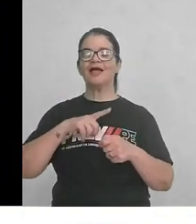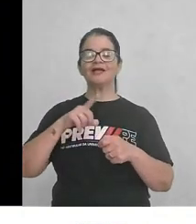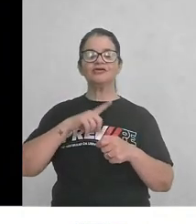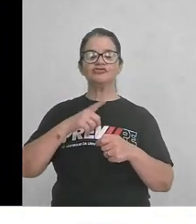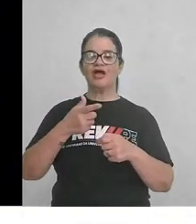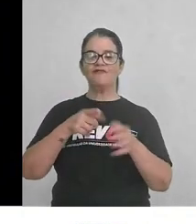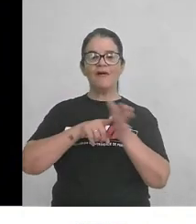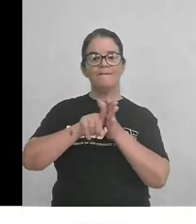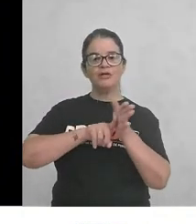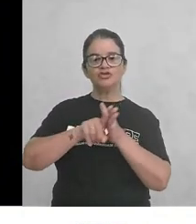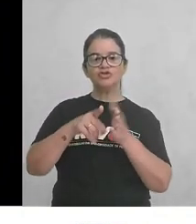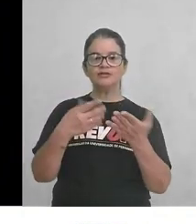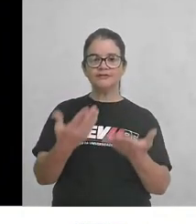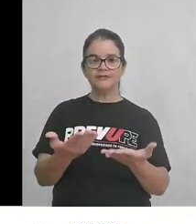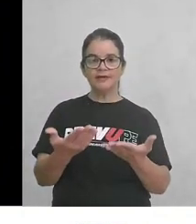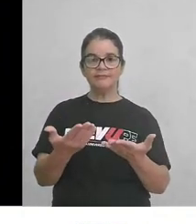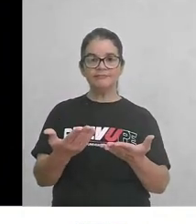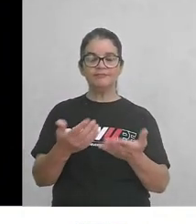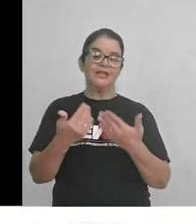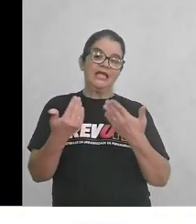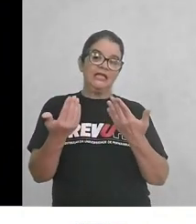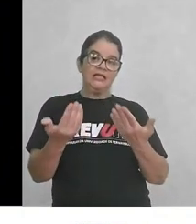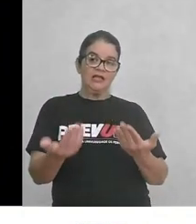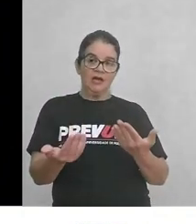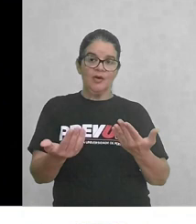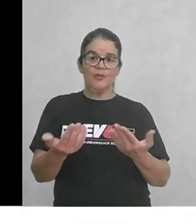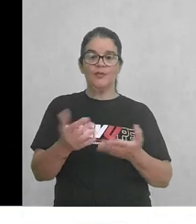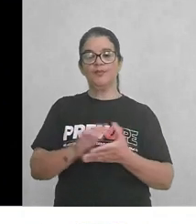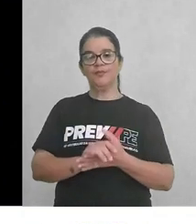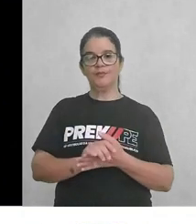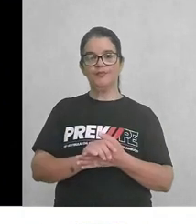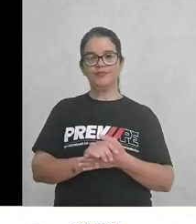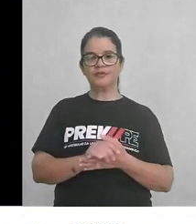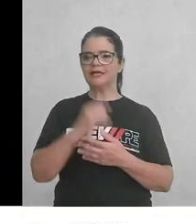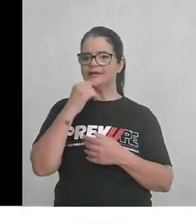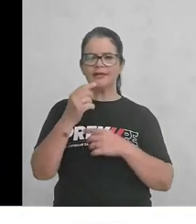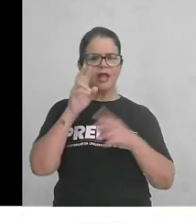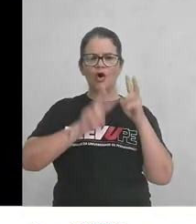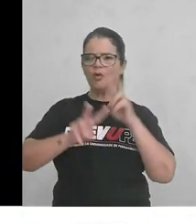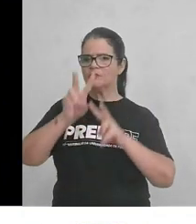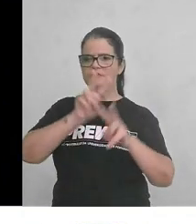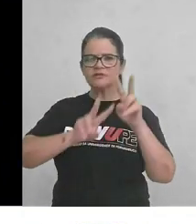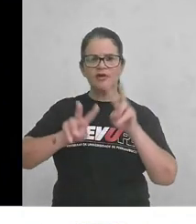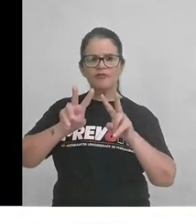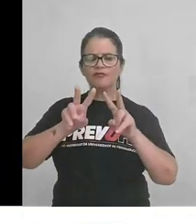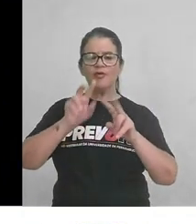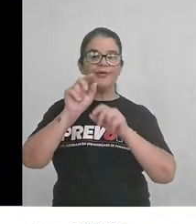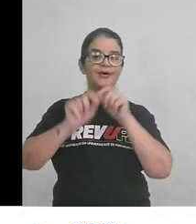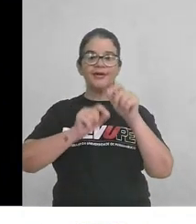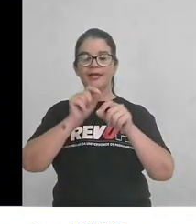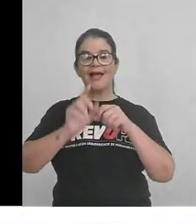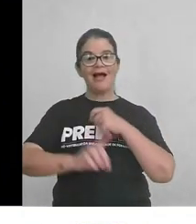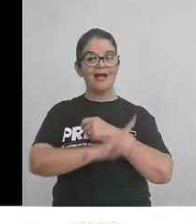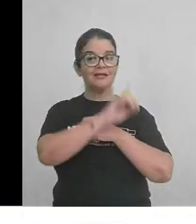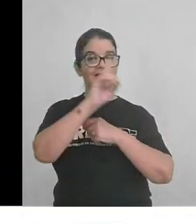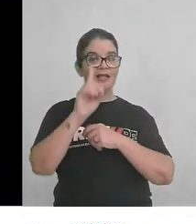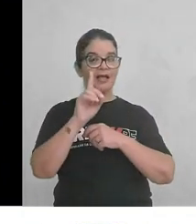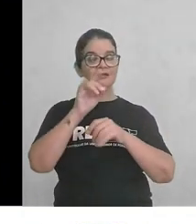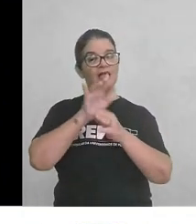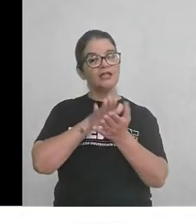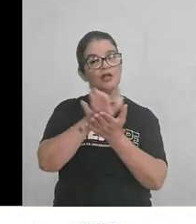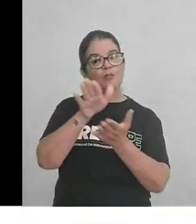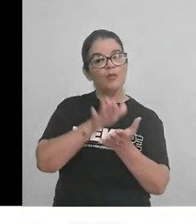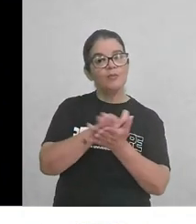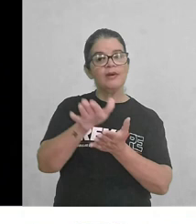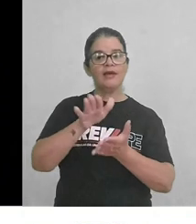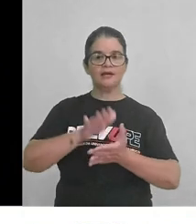ninguém observou que a data de publicação. E aí a pessoa perdeu a questão. Então,